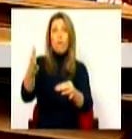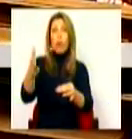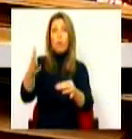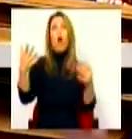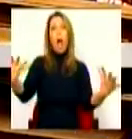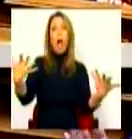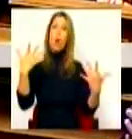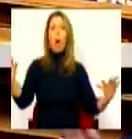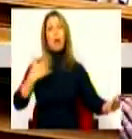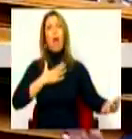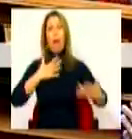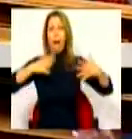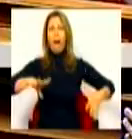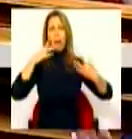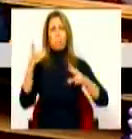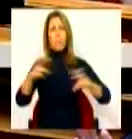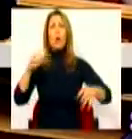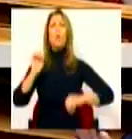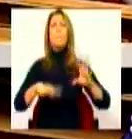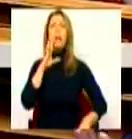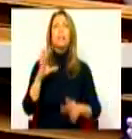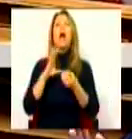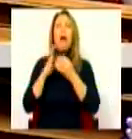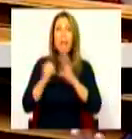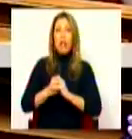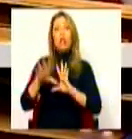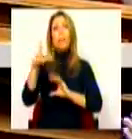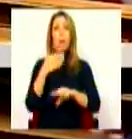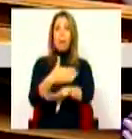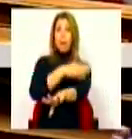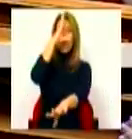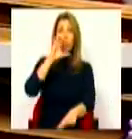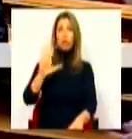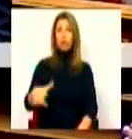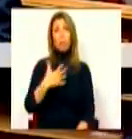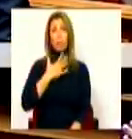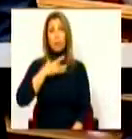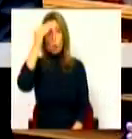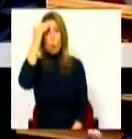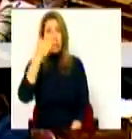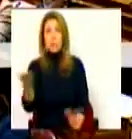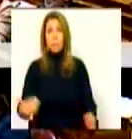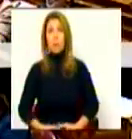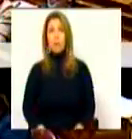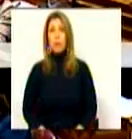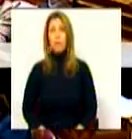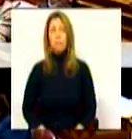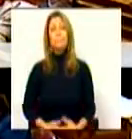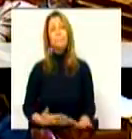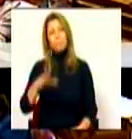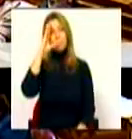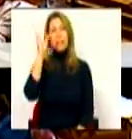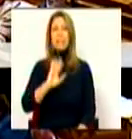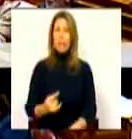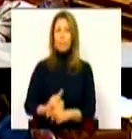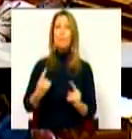peito contra a Caixa, mas quando foram governantes não quiseram saber o que é que se passava na Caixa Geral de Depósitos? E sabe porquê é que